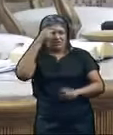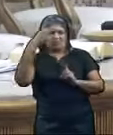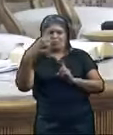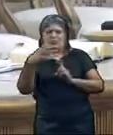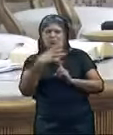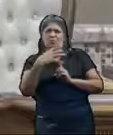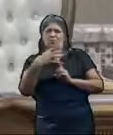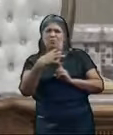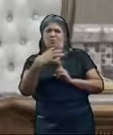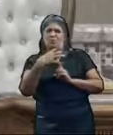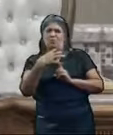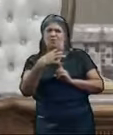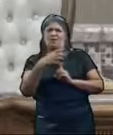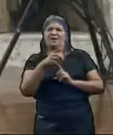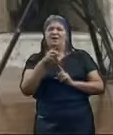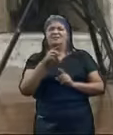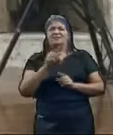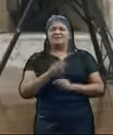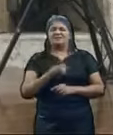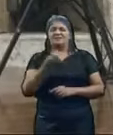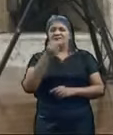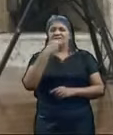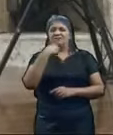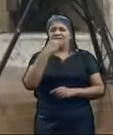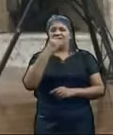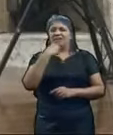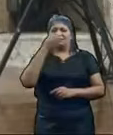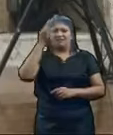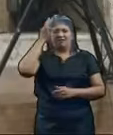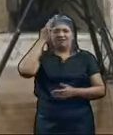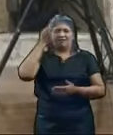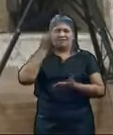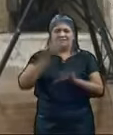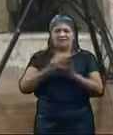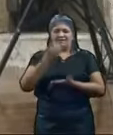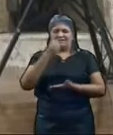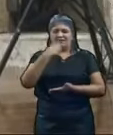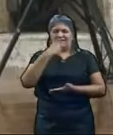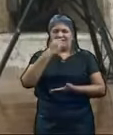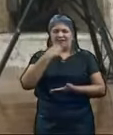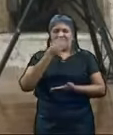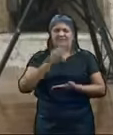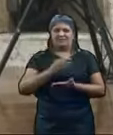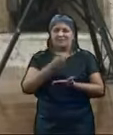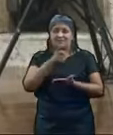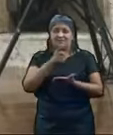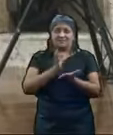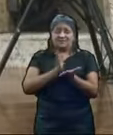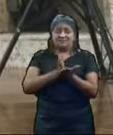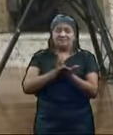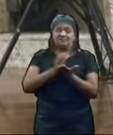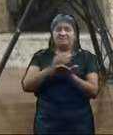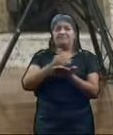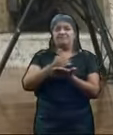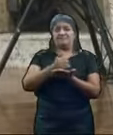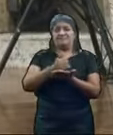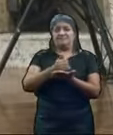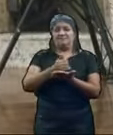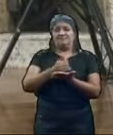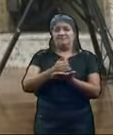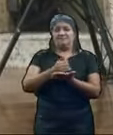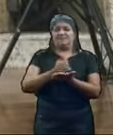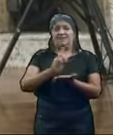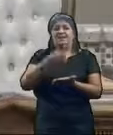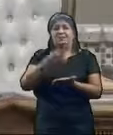evidentemente né porque não tô apagando aqui de demônios violento que tem demônios violento né e causa a morte